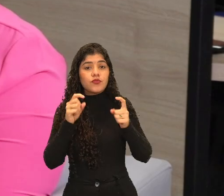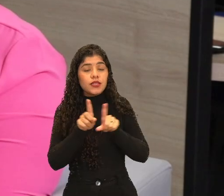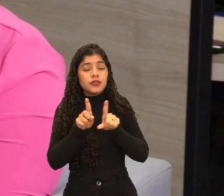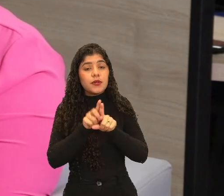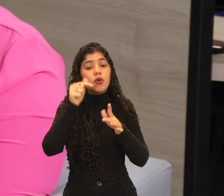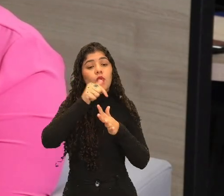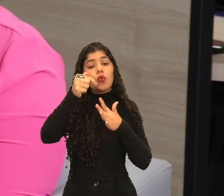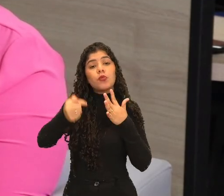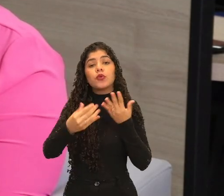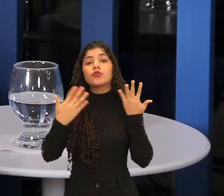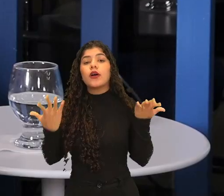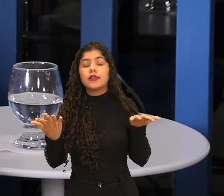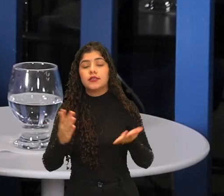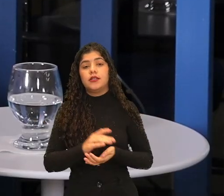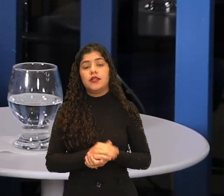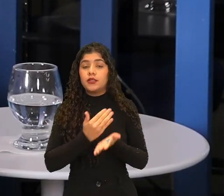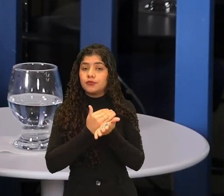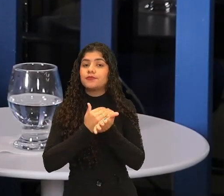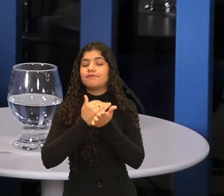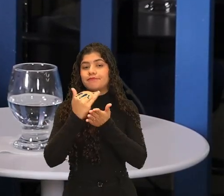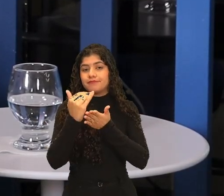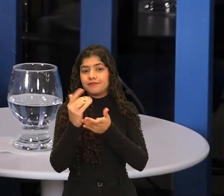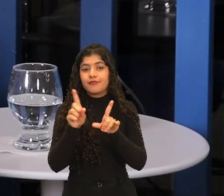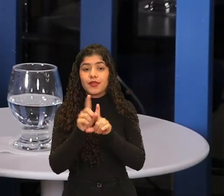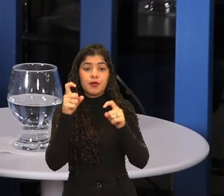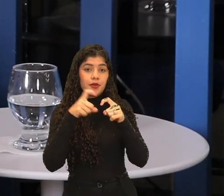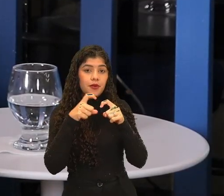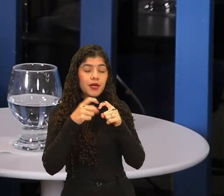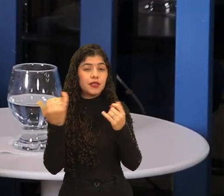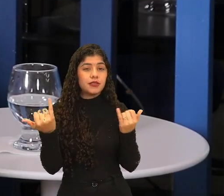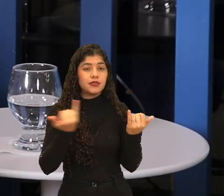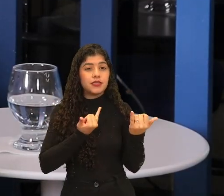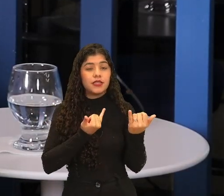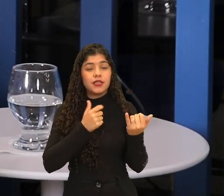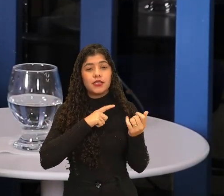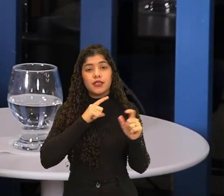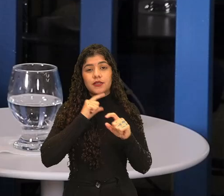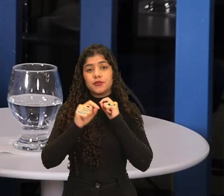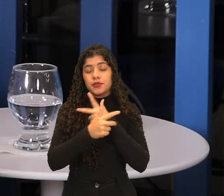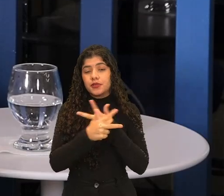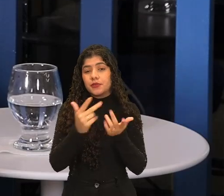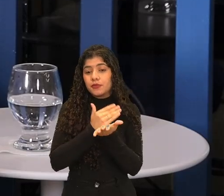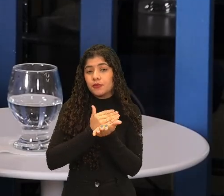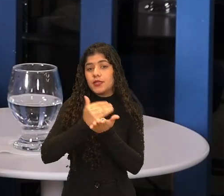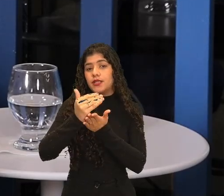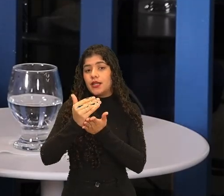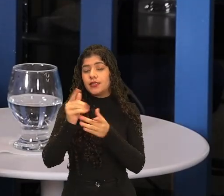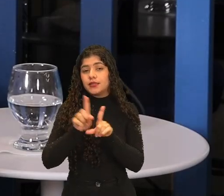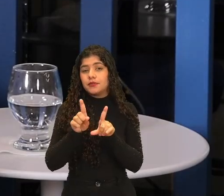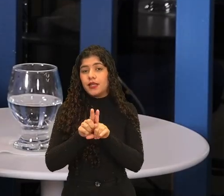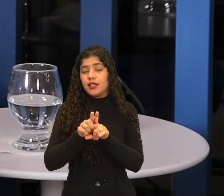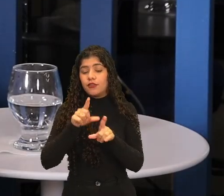outros caminhos? De início, o que o médico conversou comigo, as orientações que ele me deu para início, foi o ponto